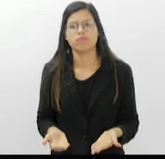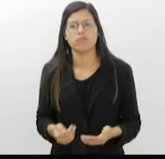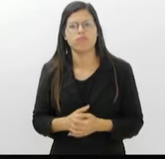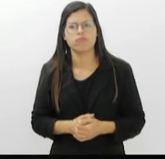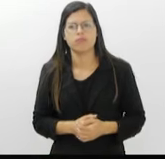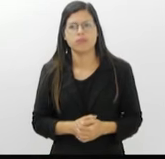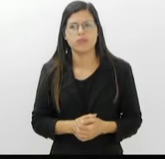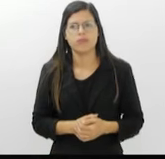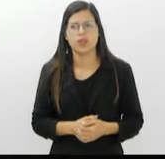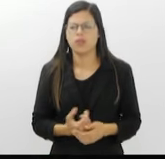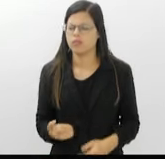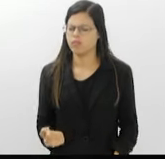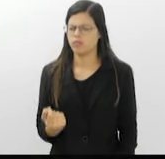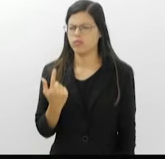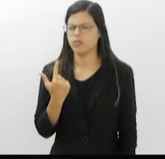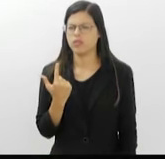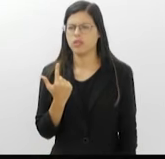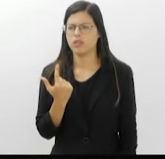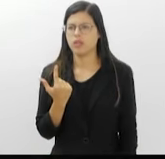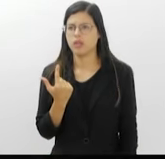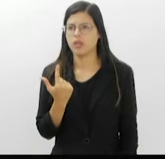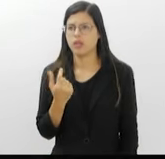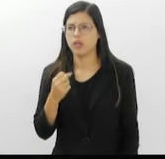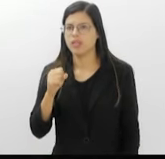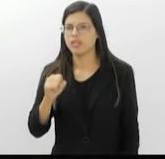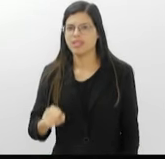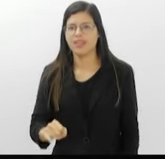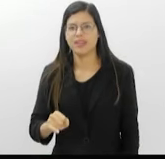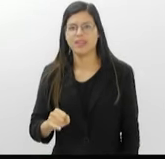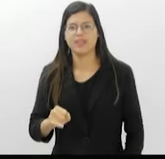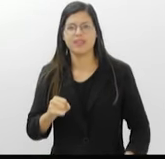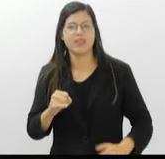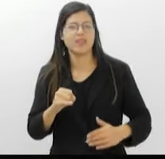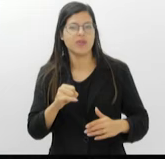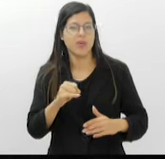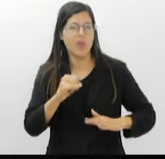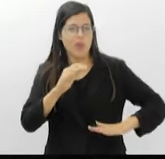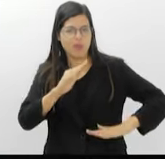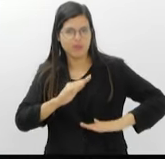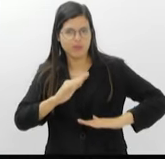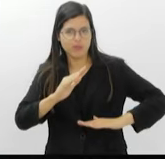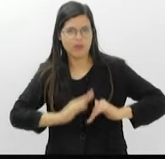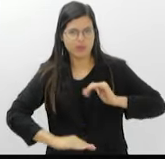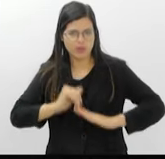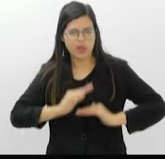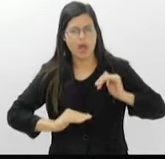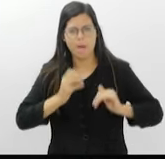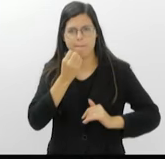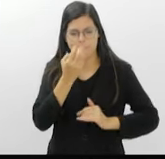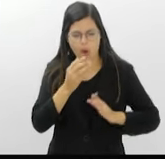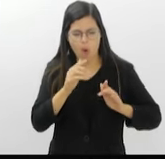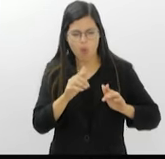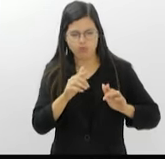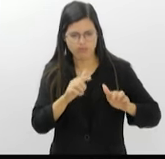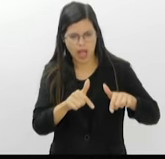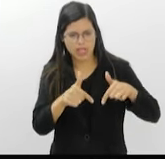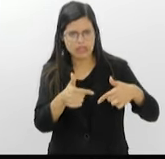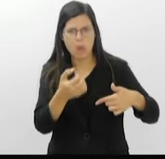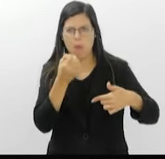E eu estranhava, se o colaborador foi bom, atuou bem, como é que você